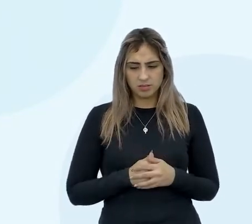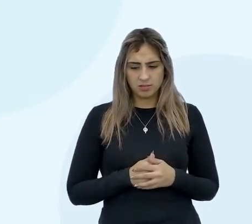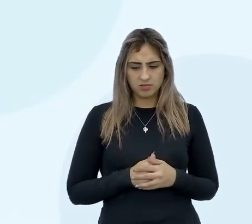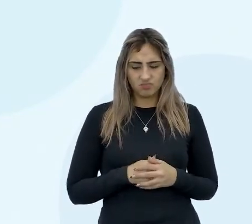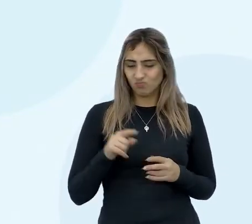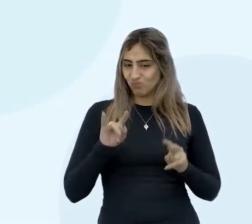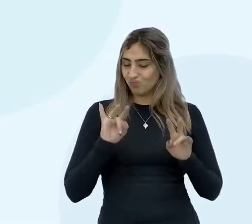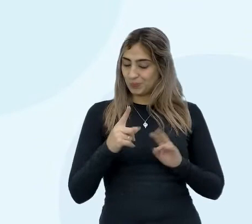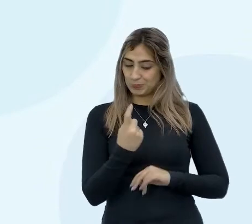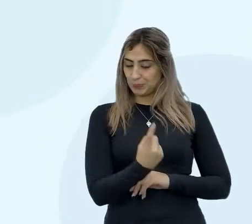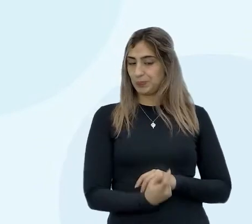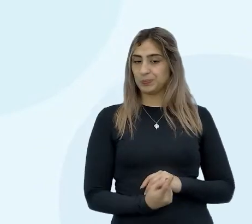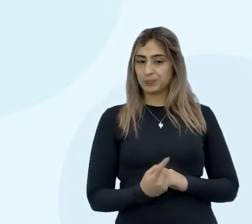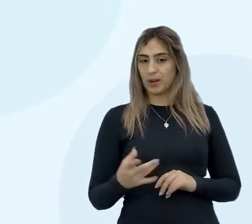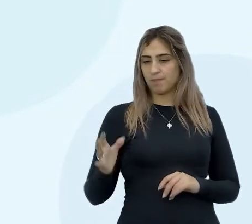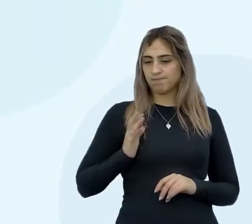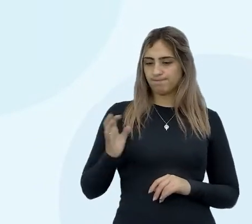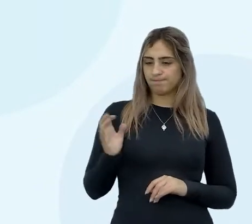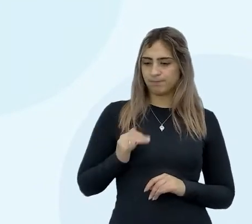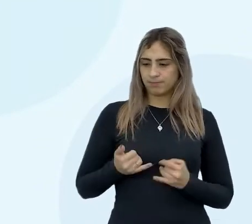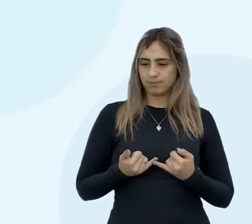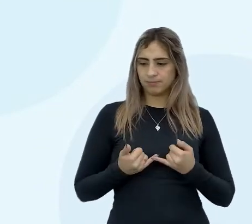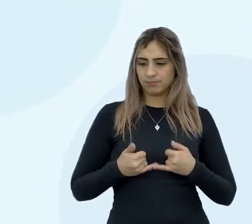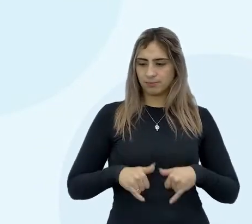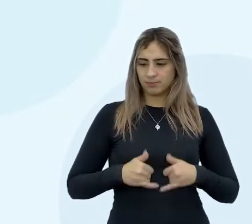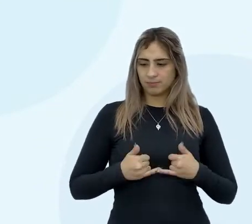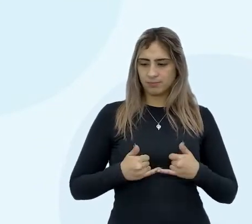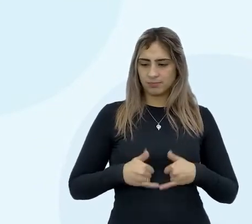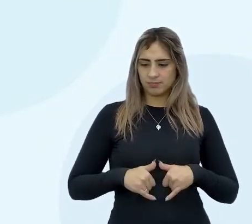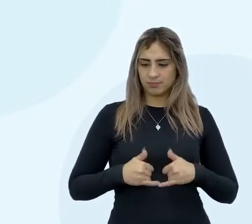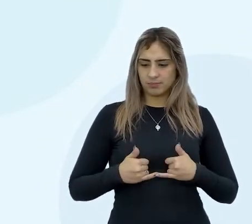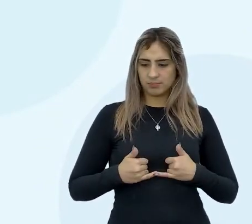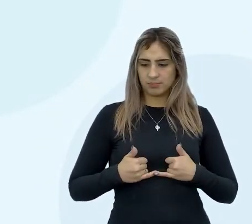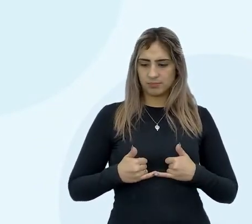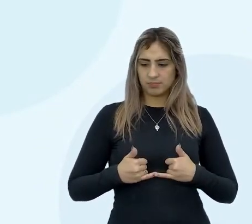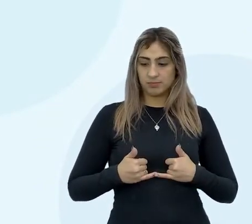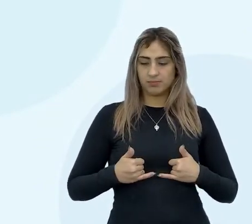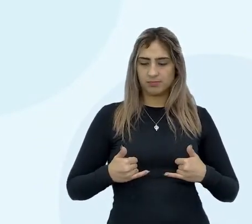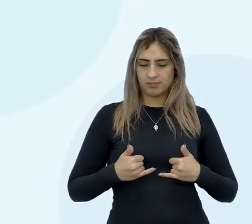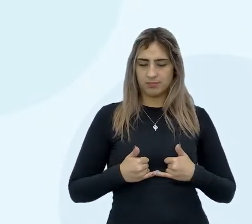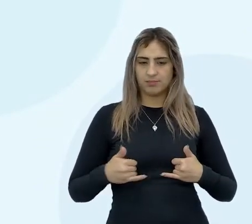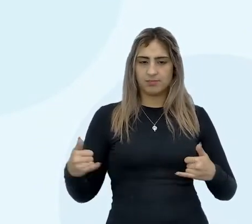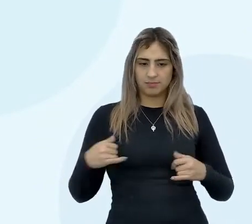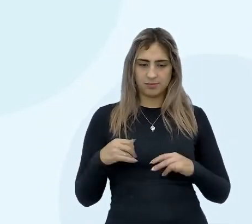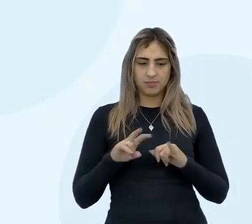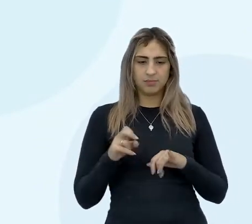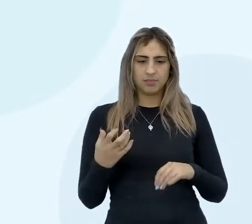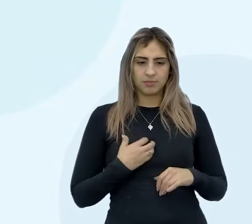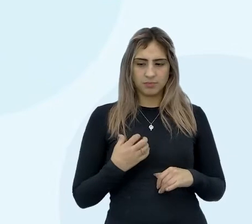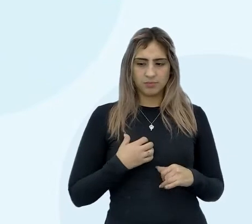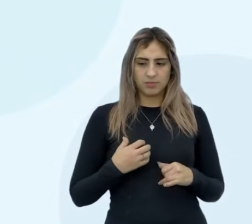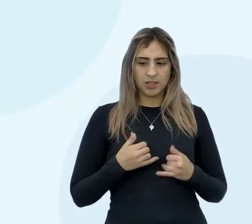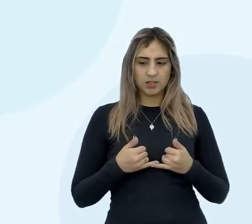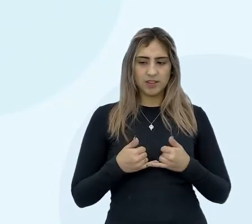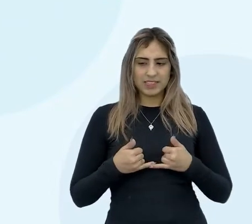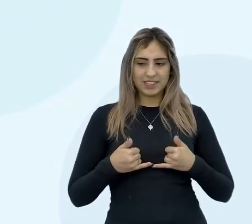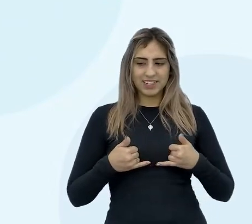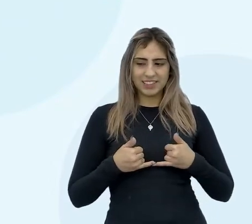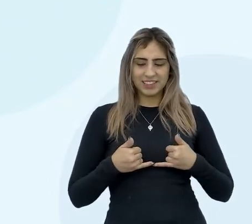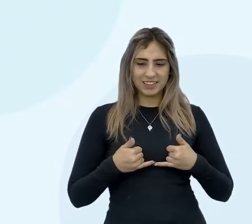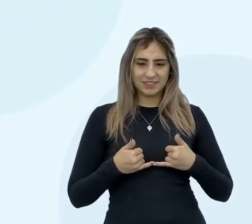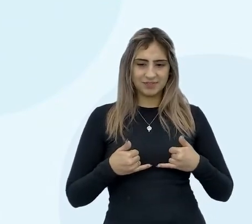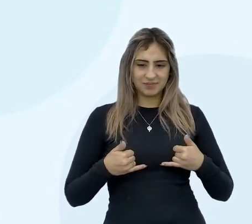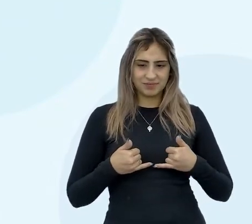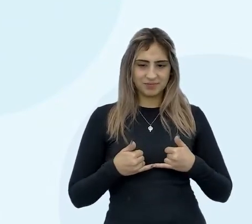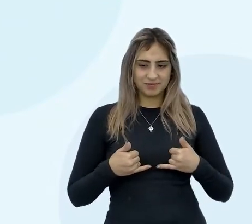só esse daí que é rico em nutrientes, tá certo? É um adubo poderoso na parte líquida, tá certo? Nós temos